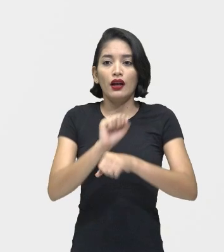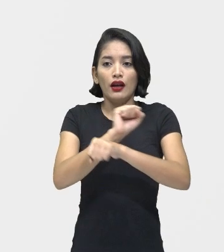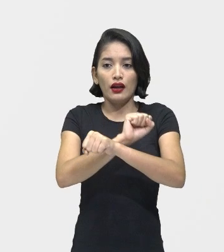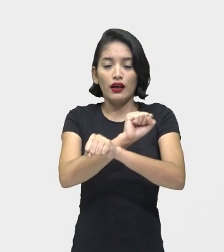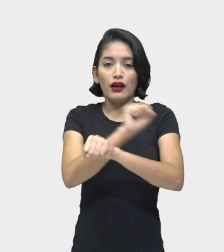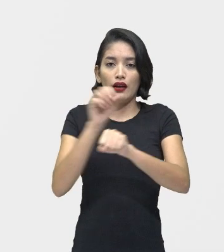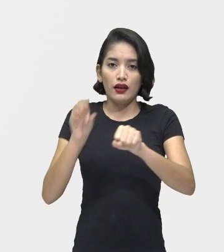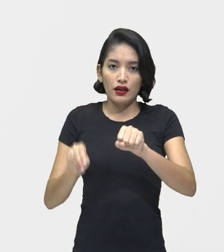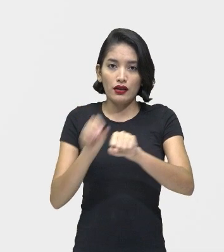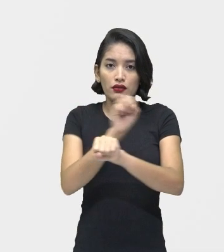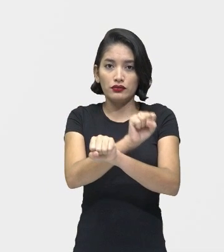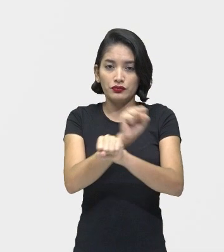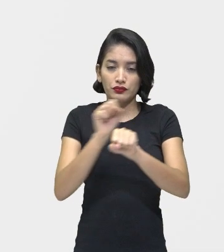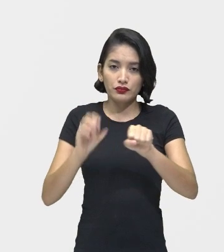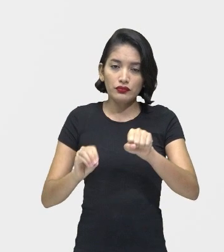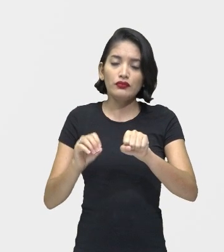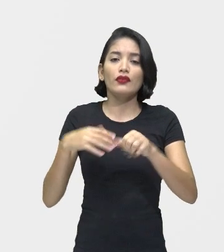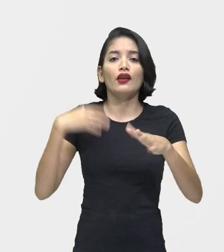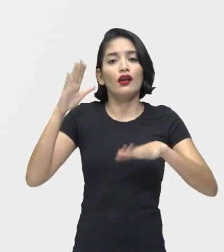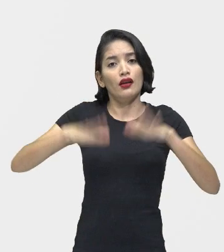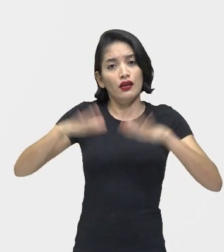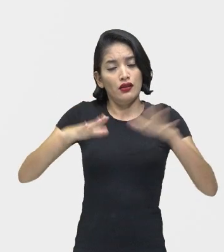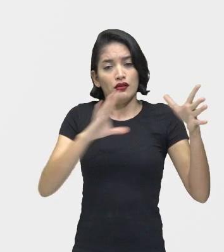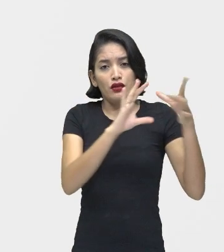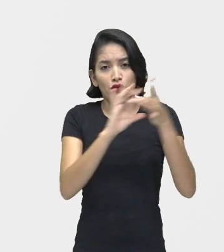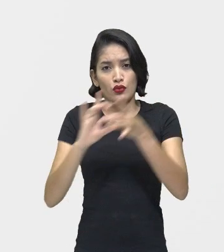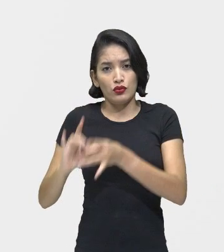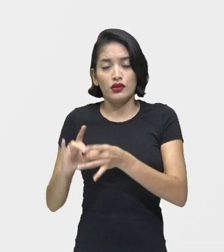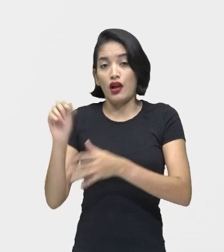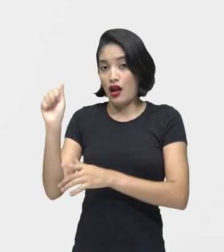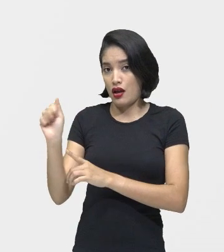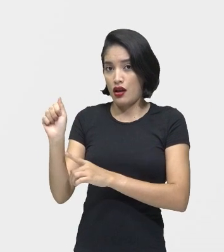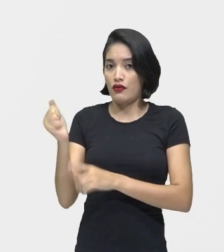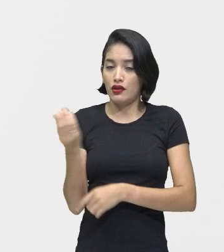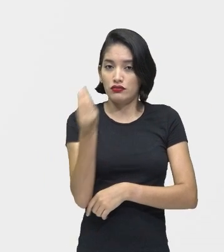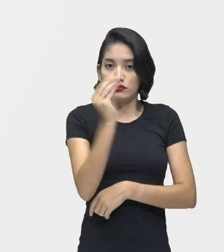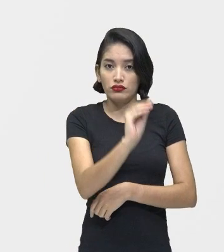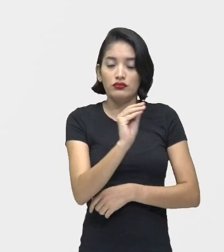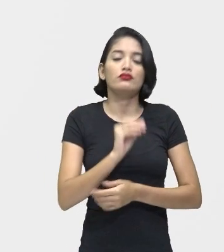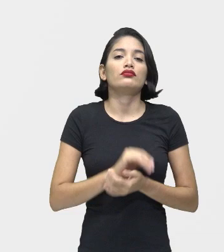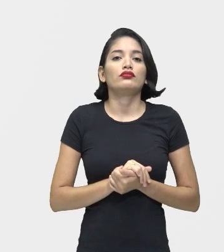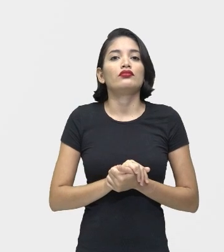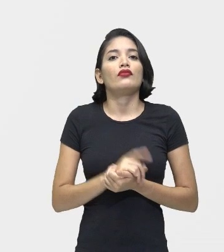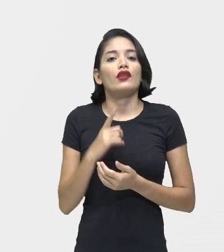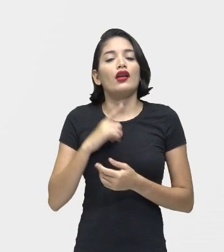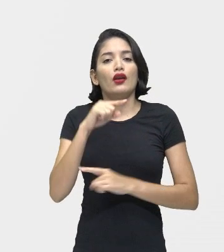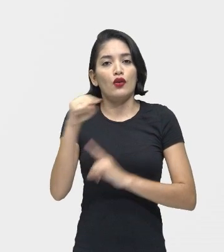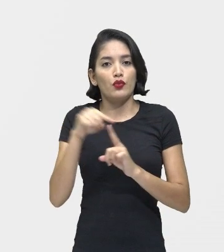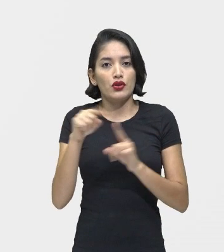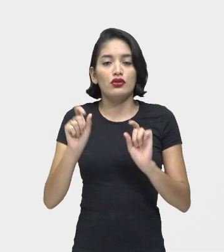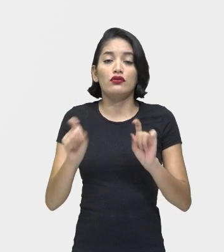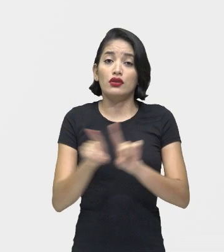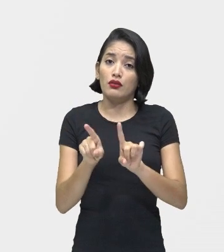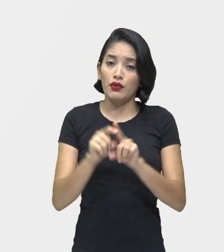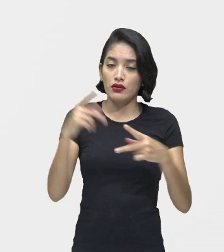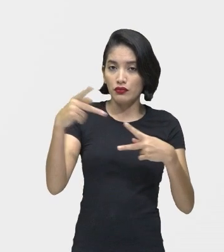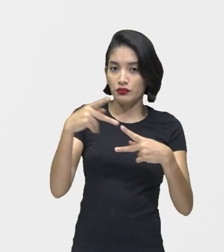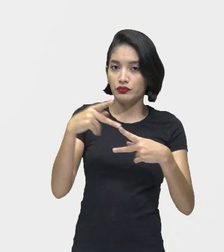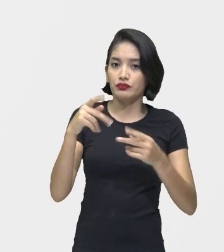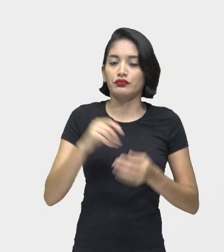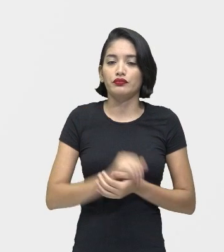preposição, dependendo do contexto em que essa palavra vai estar. Então, ela vai exercer a função de preposição,